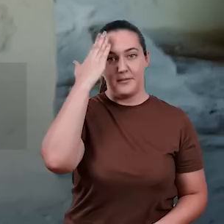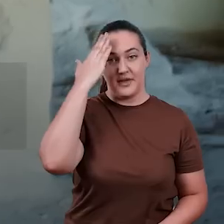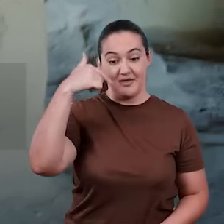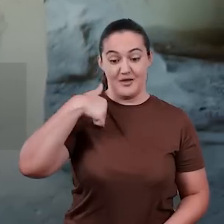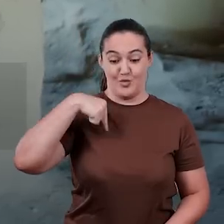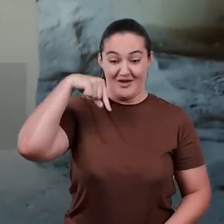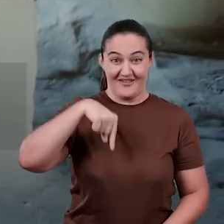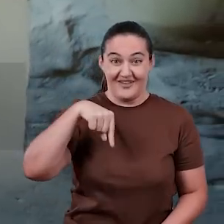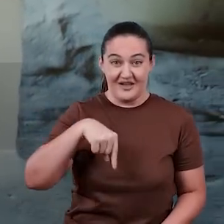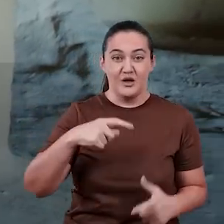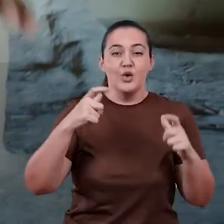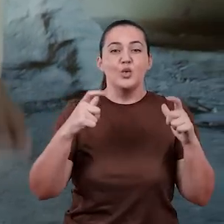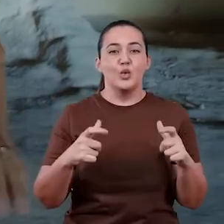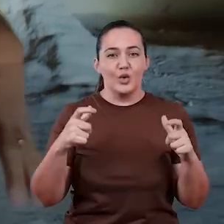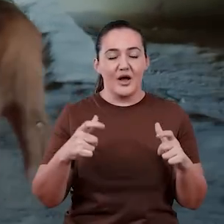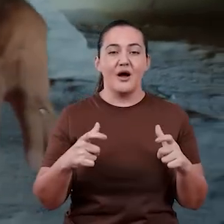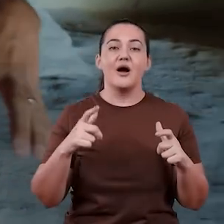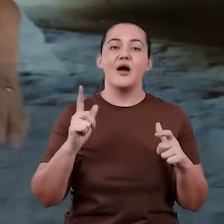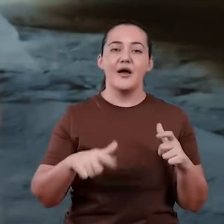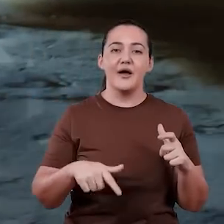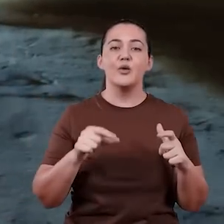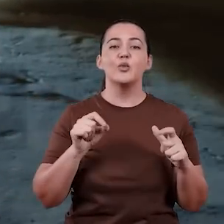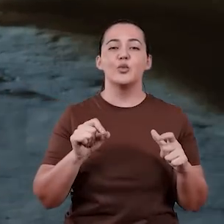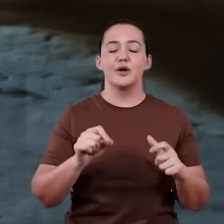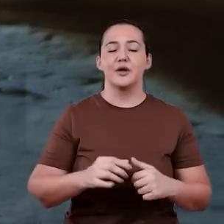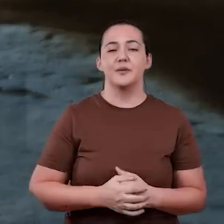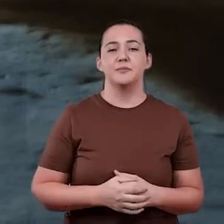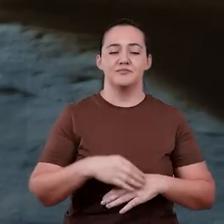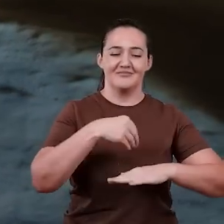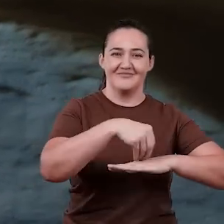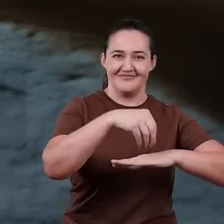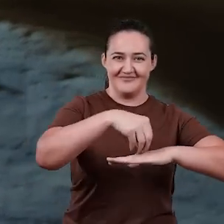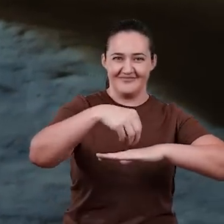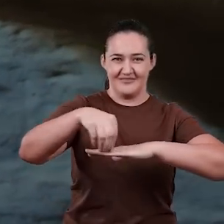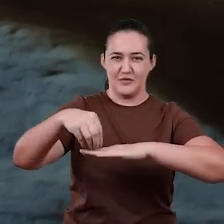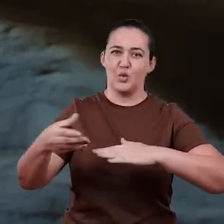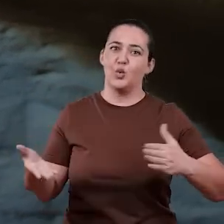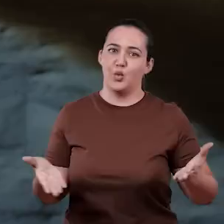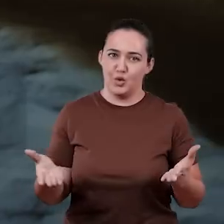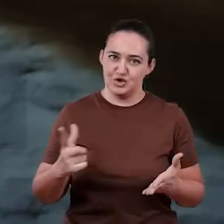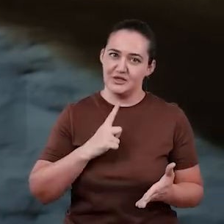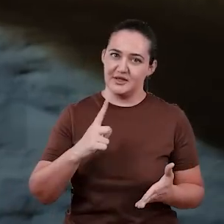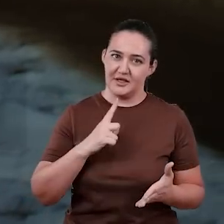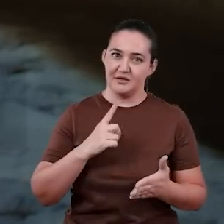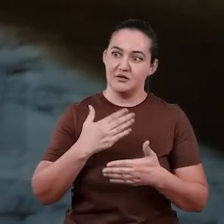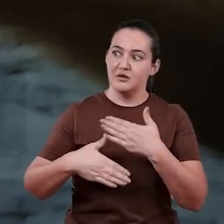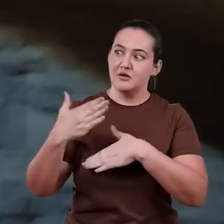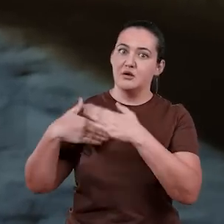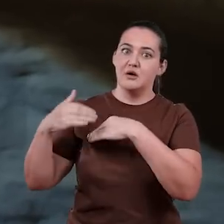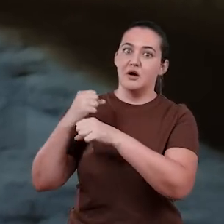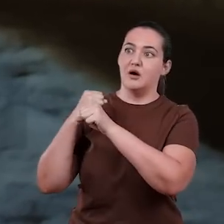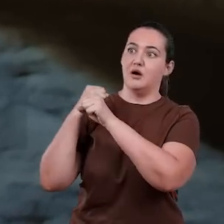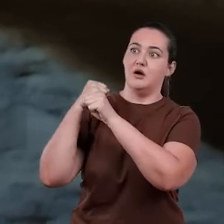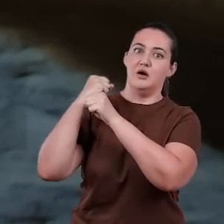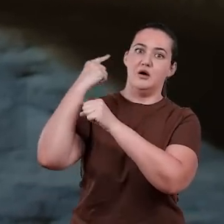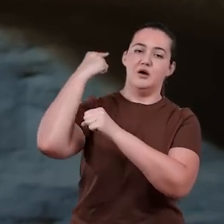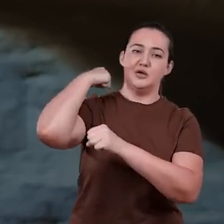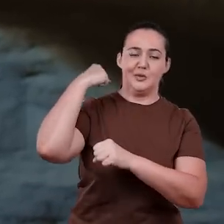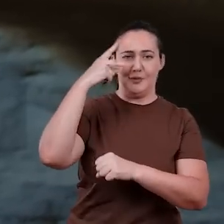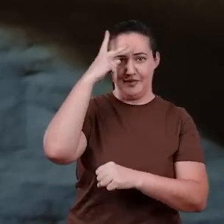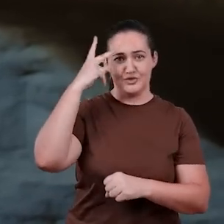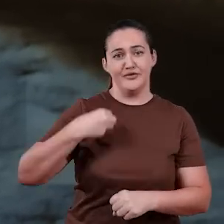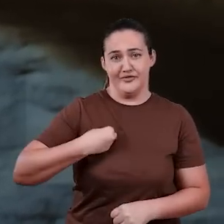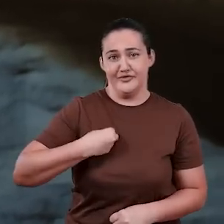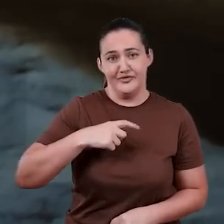estou justamente num sítio onde há séculos e séculos no passado, alguém